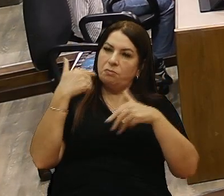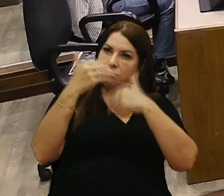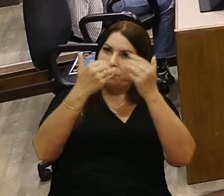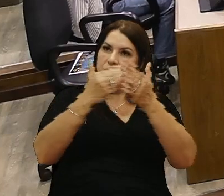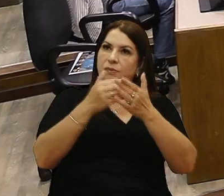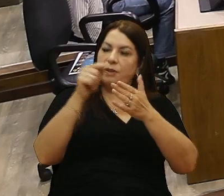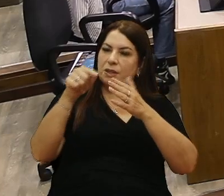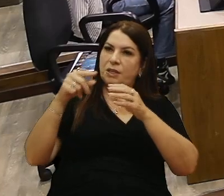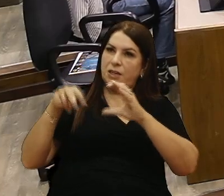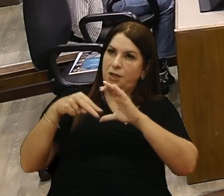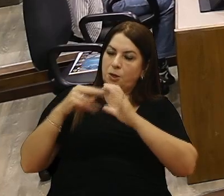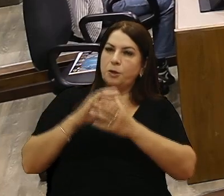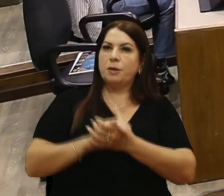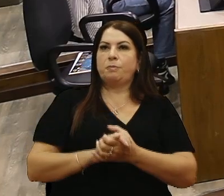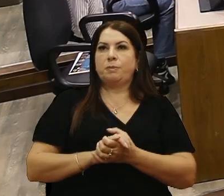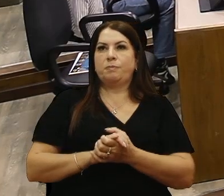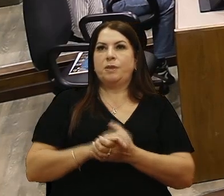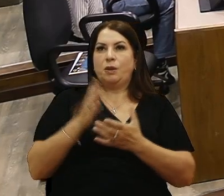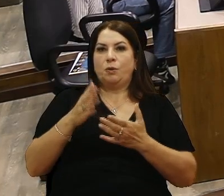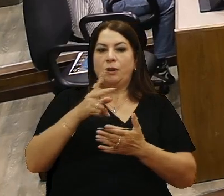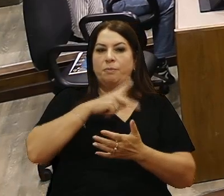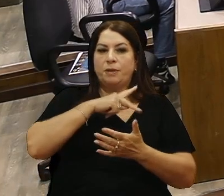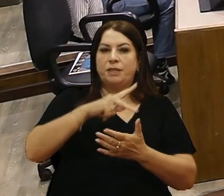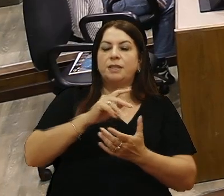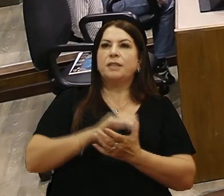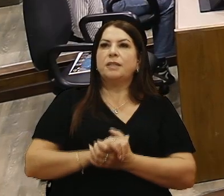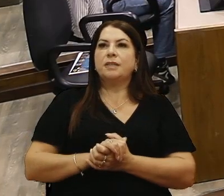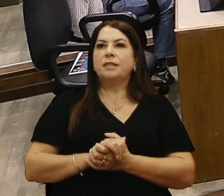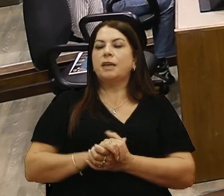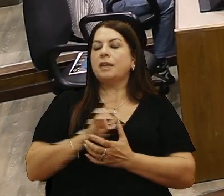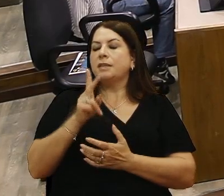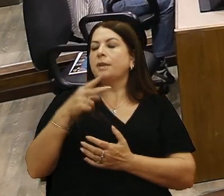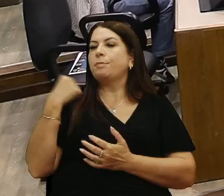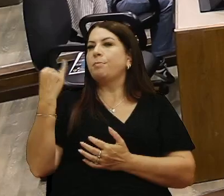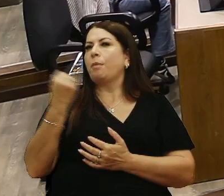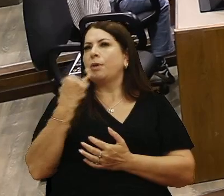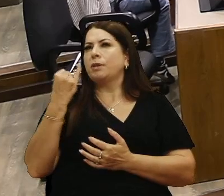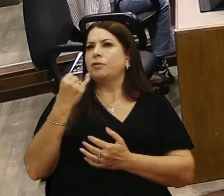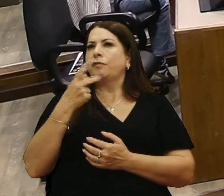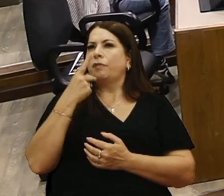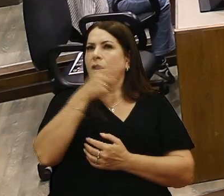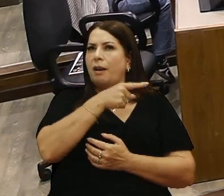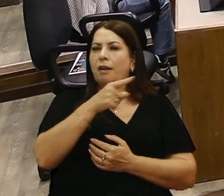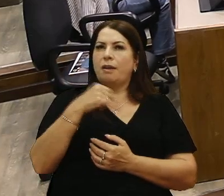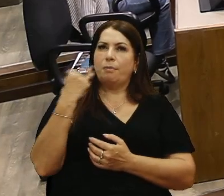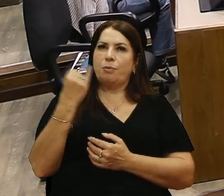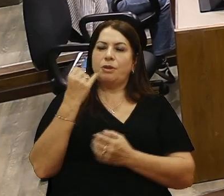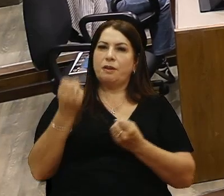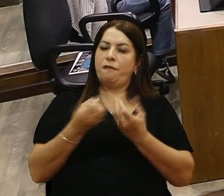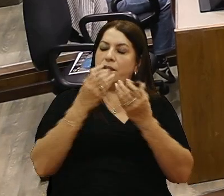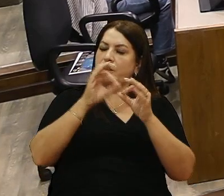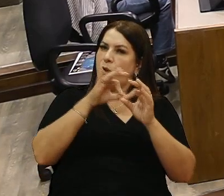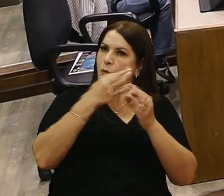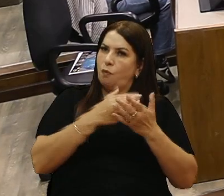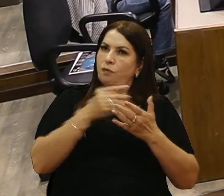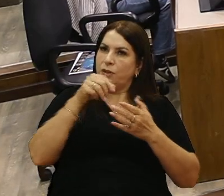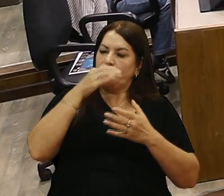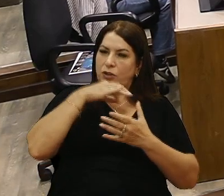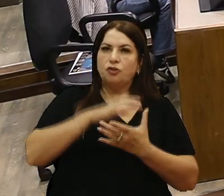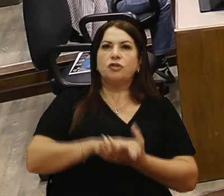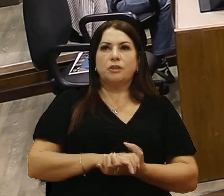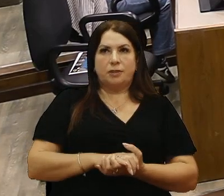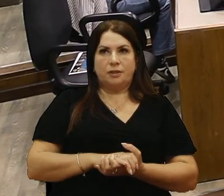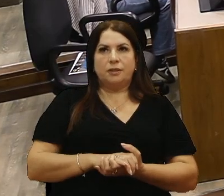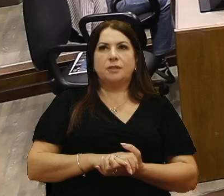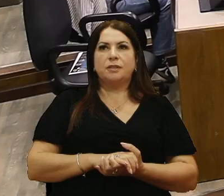aqui no Legislativo e agora na presidência. É sempre importante ressaltar a importância da Festa da Uva de Caxias do Sul,